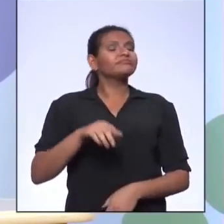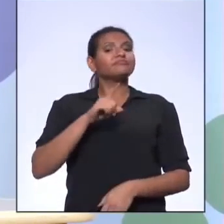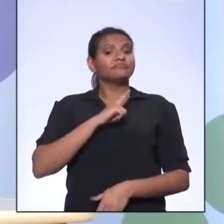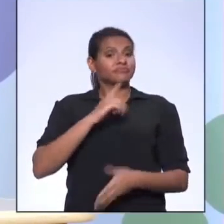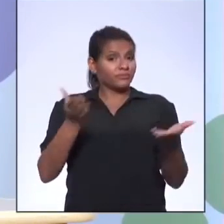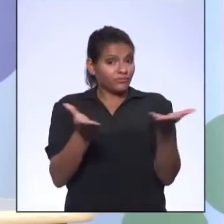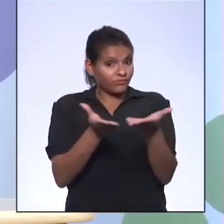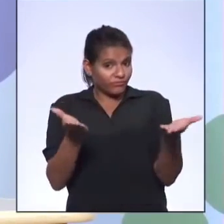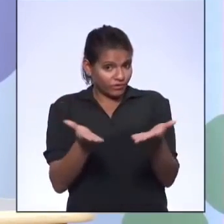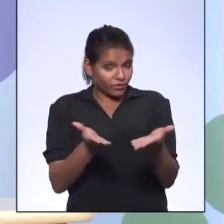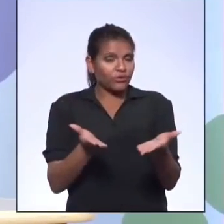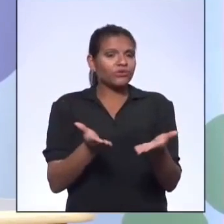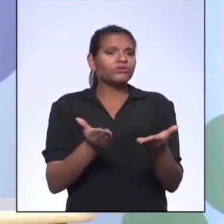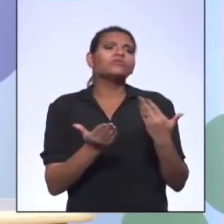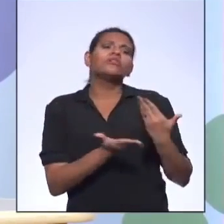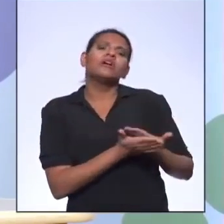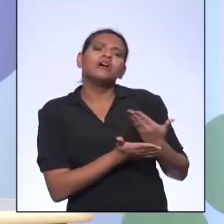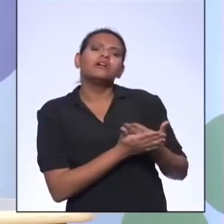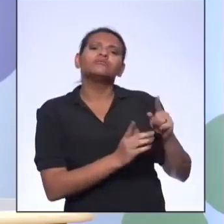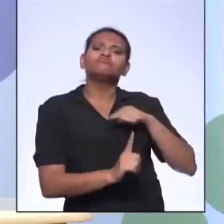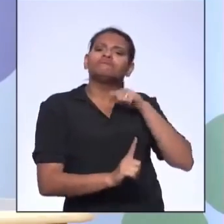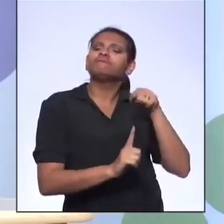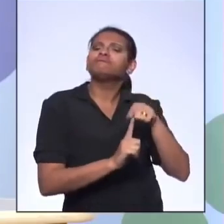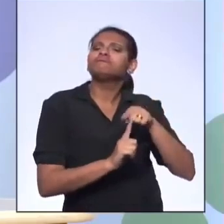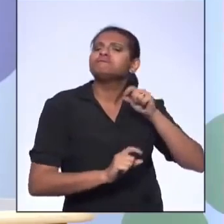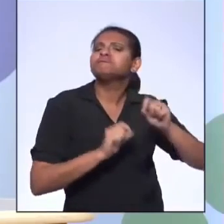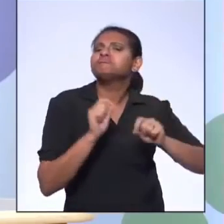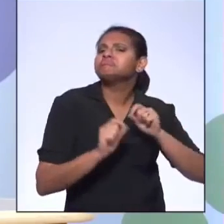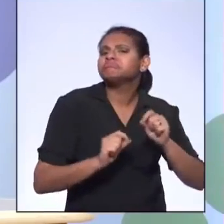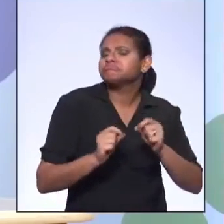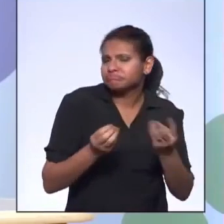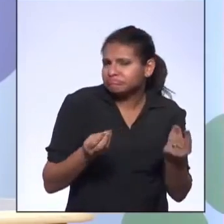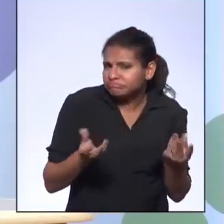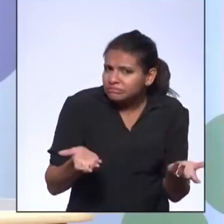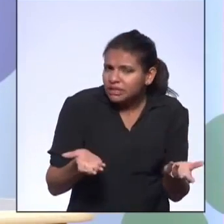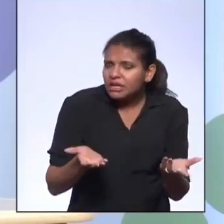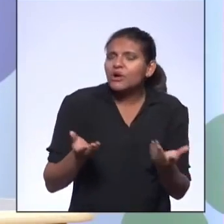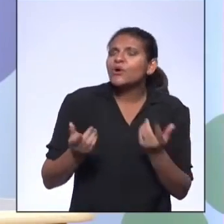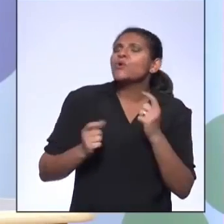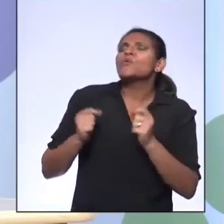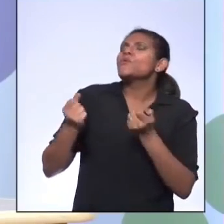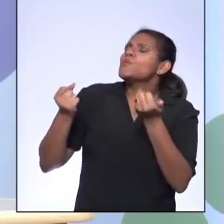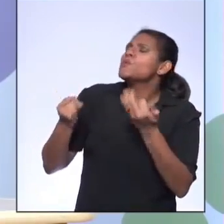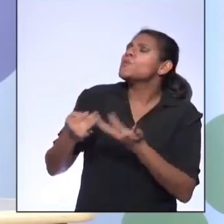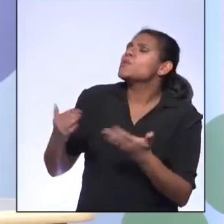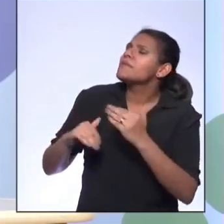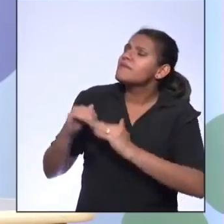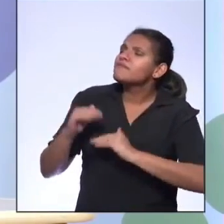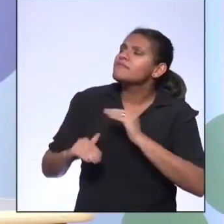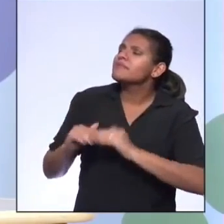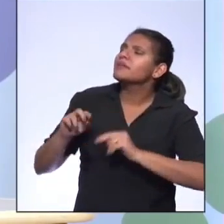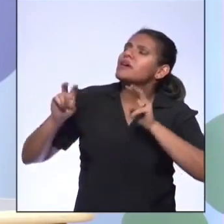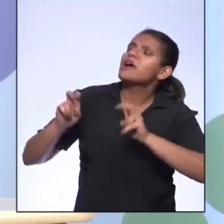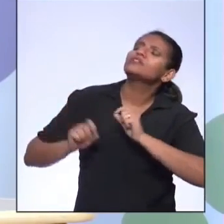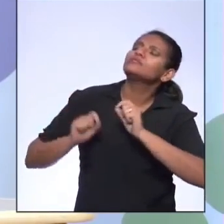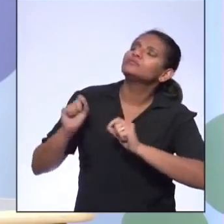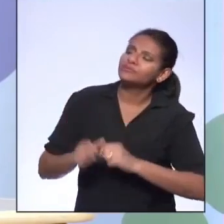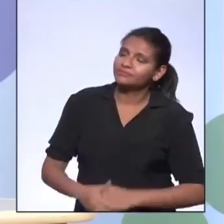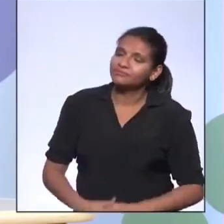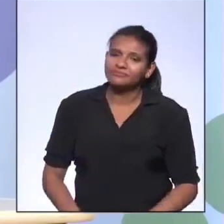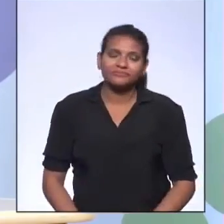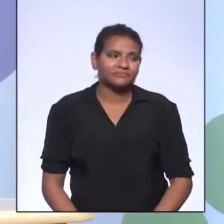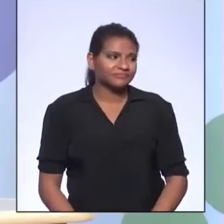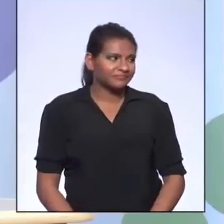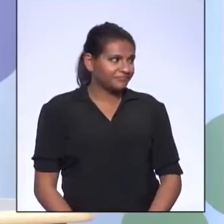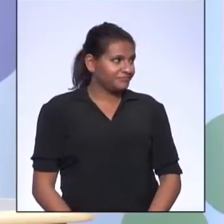falar hoje, os objetivos da aula, habilidade, o que nós vamos tratar hoje, quais os assuntos aí da nossa aula. Então, ali na